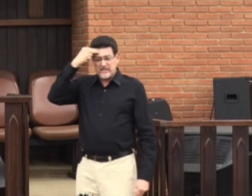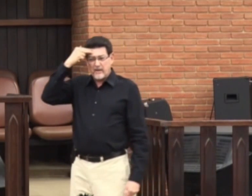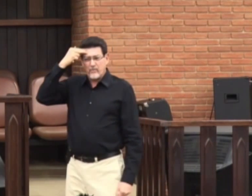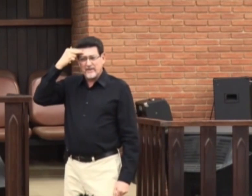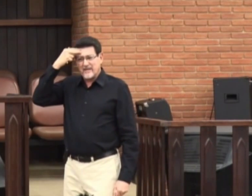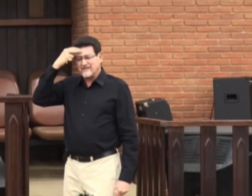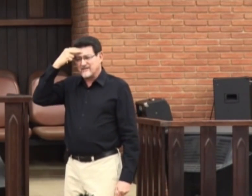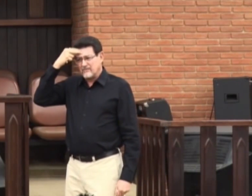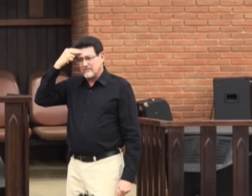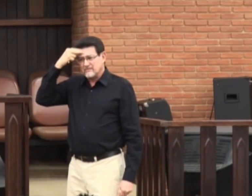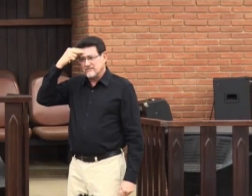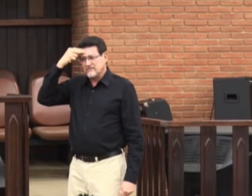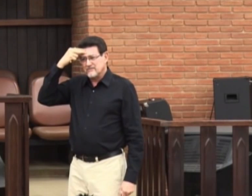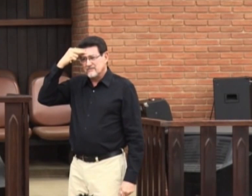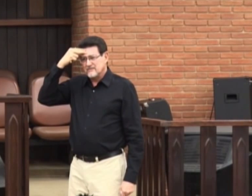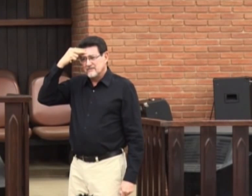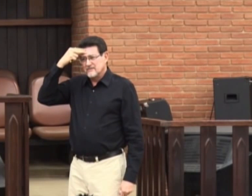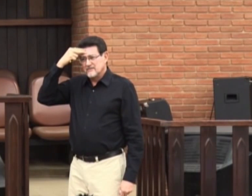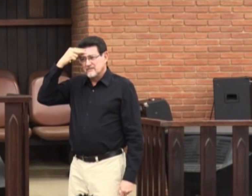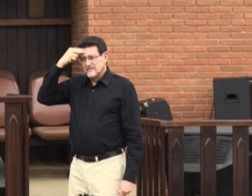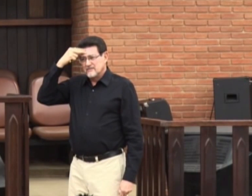Aquilo me chamou a atenção.